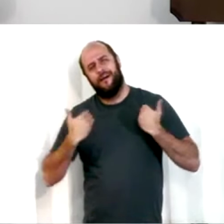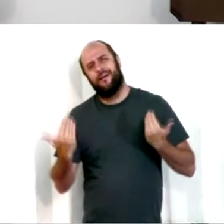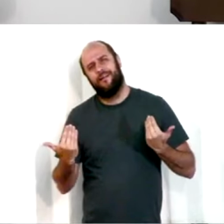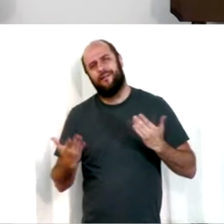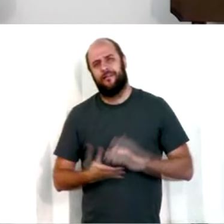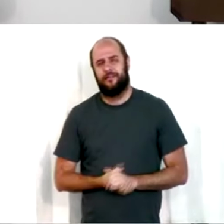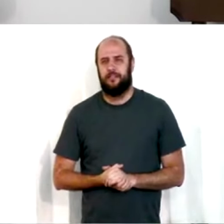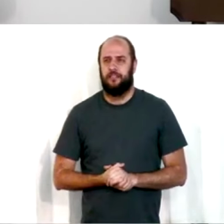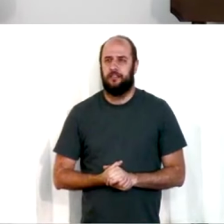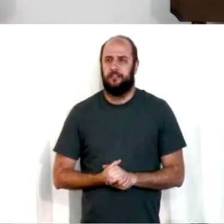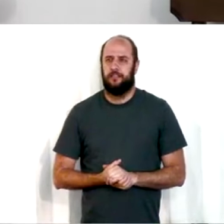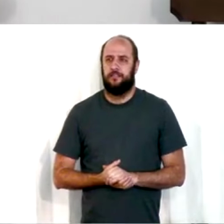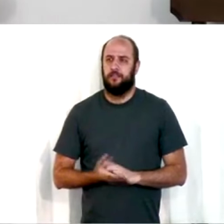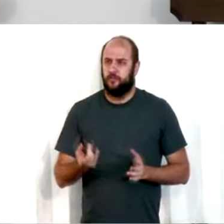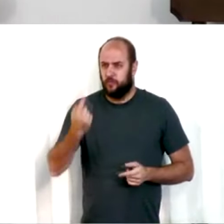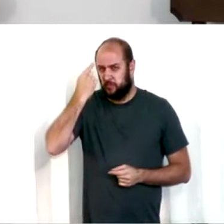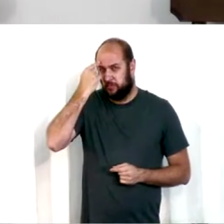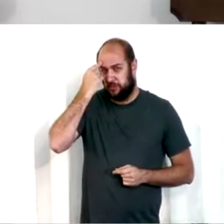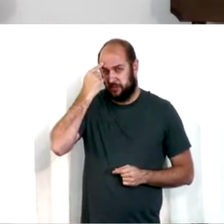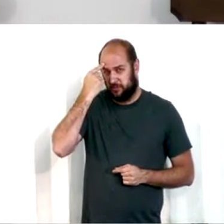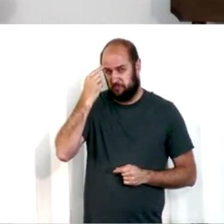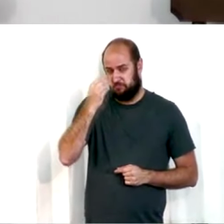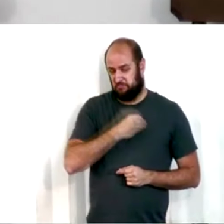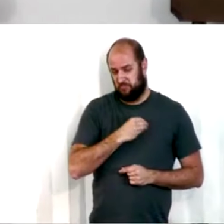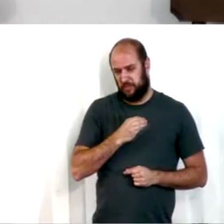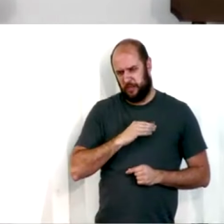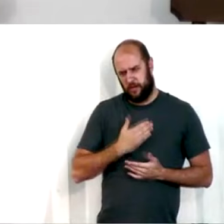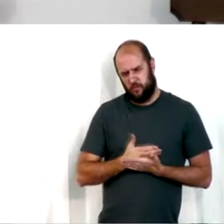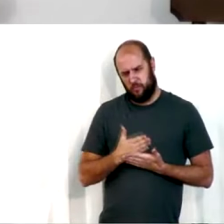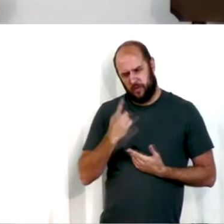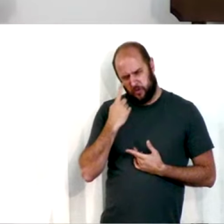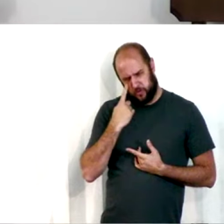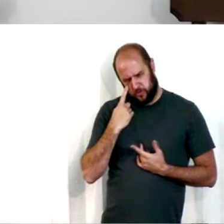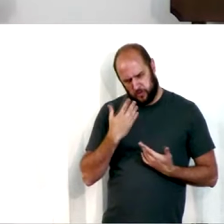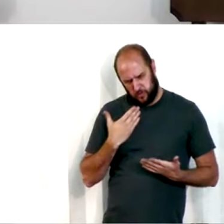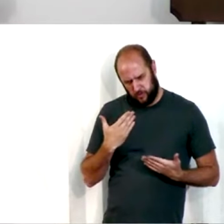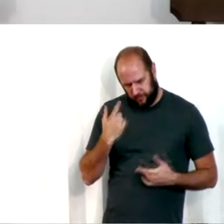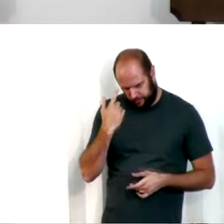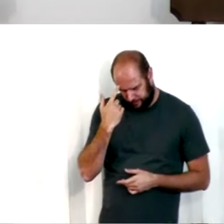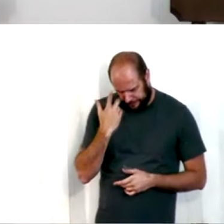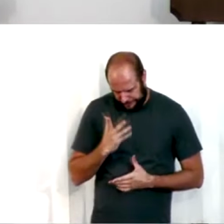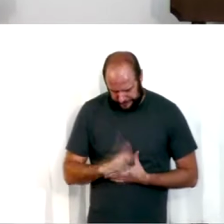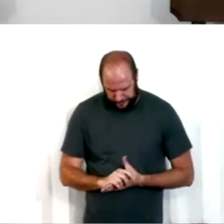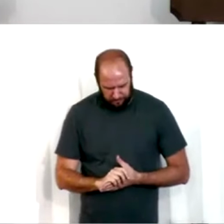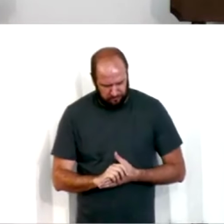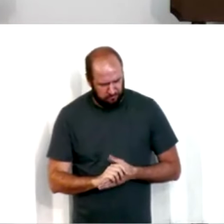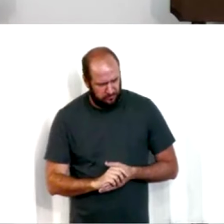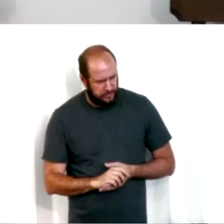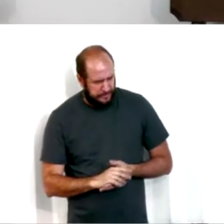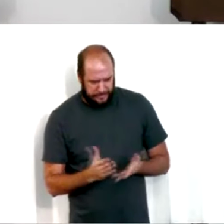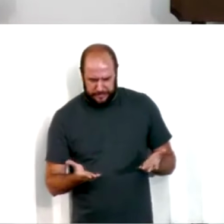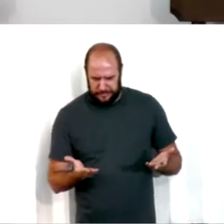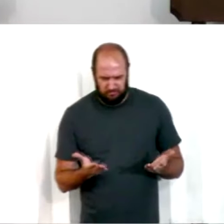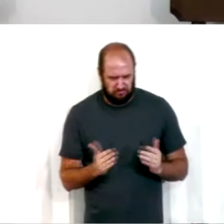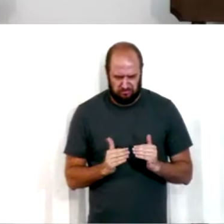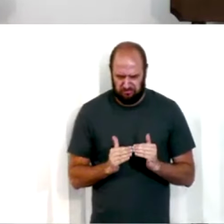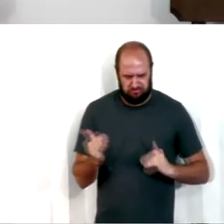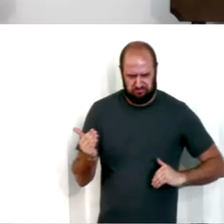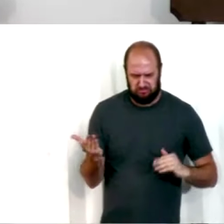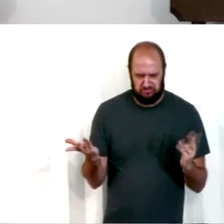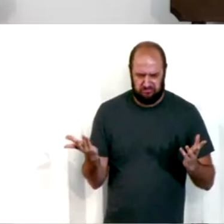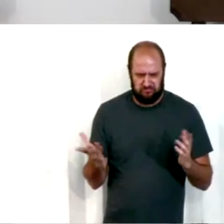nessa parte a nossa mente pecaminosa começa a duvidar. A gente começa a pensar, meu Deus, isso aqui não pode ser